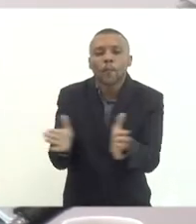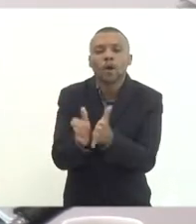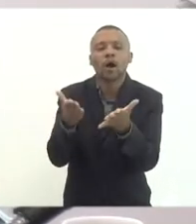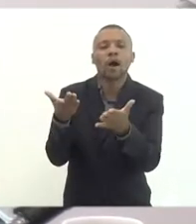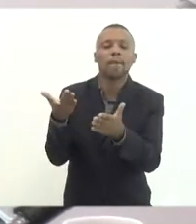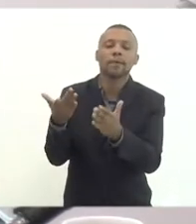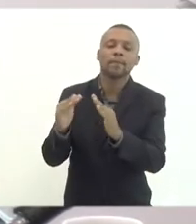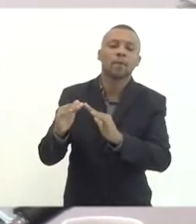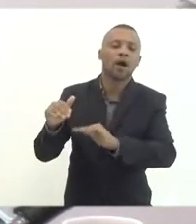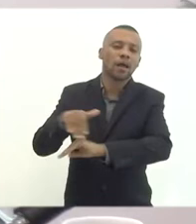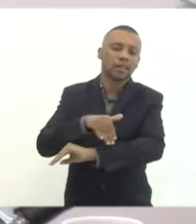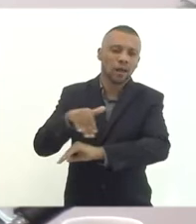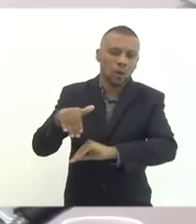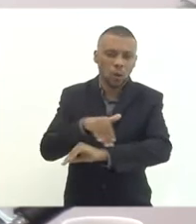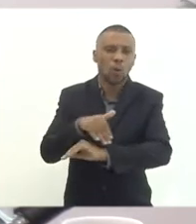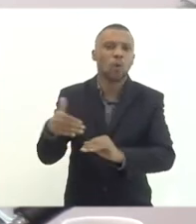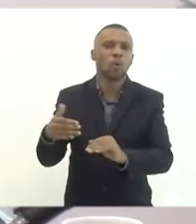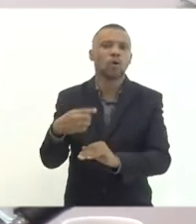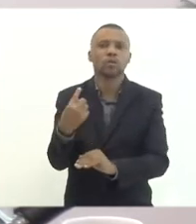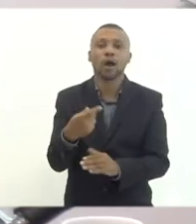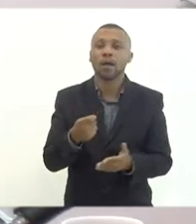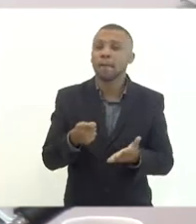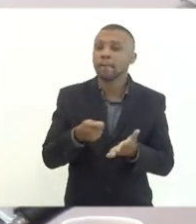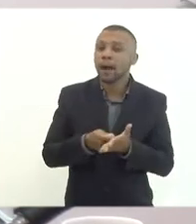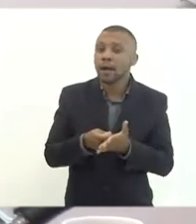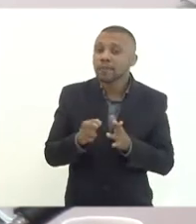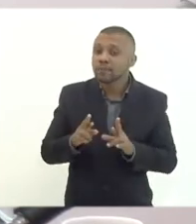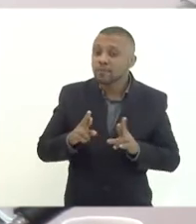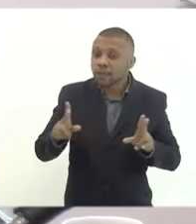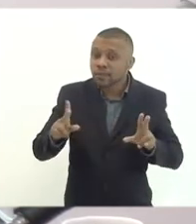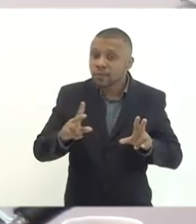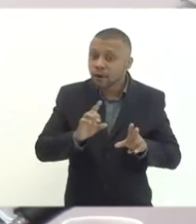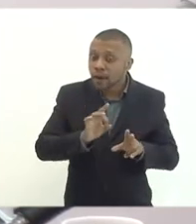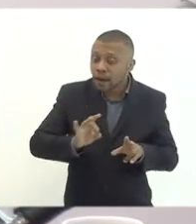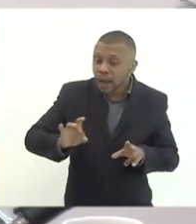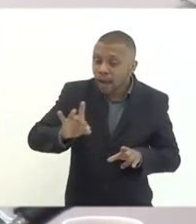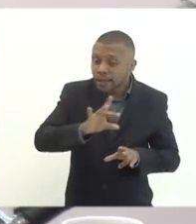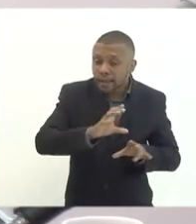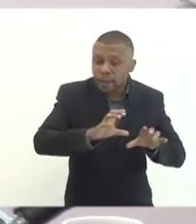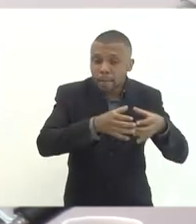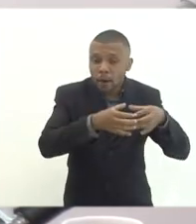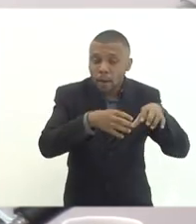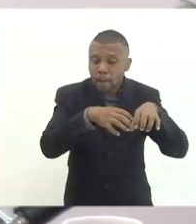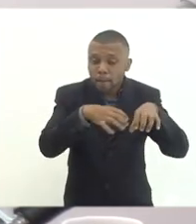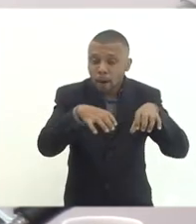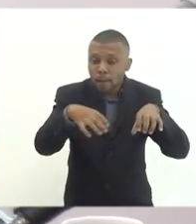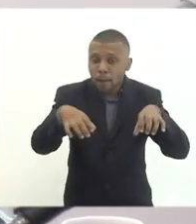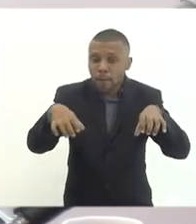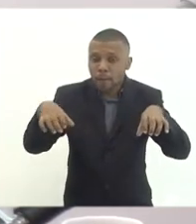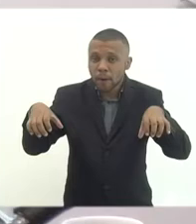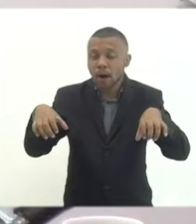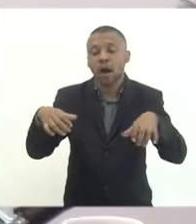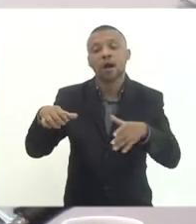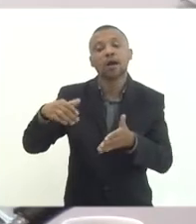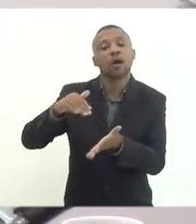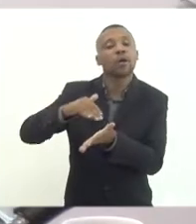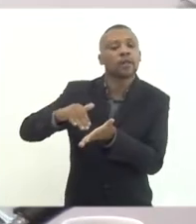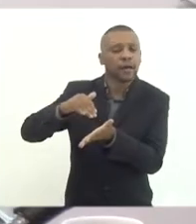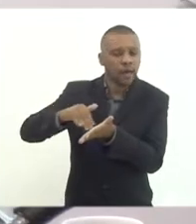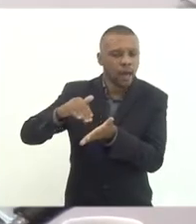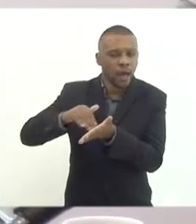formalidade a gente paga diferenciado por equipe implantada e a gente tem as equipes do Conselho na rua com uma equipe